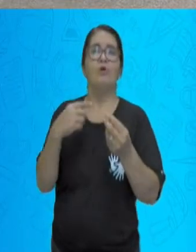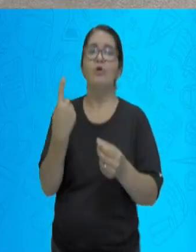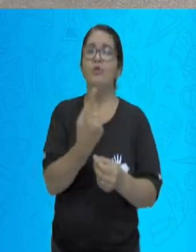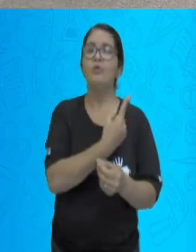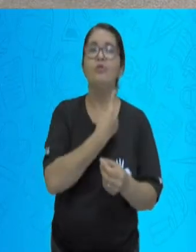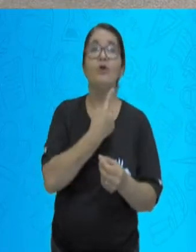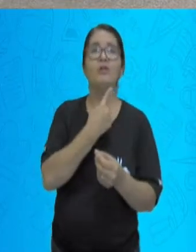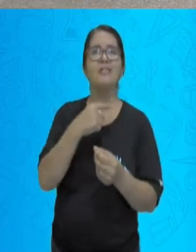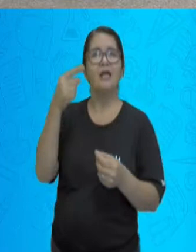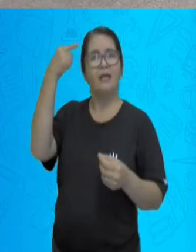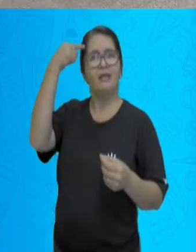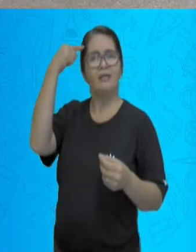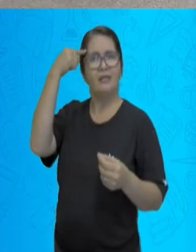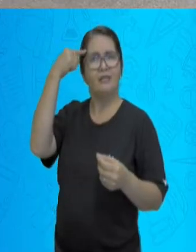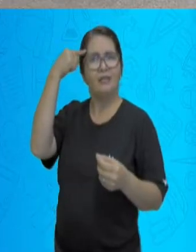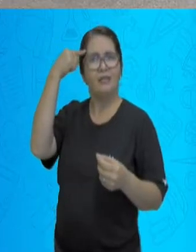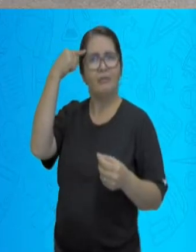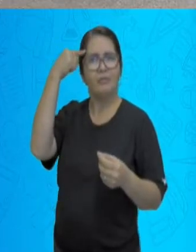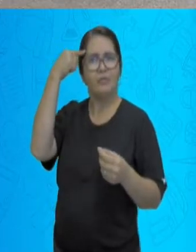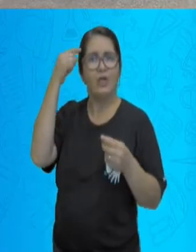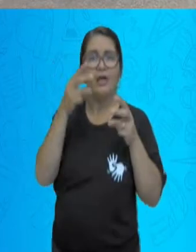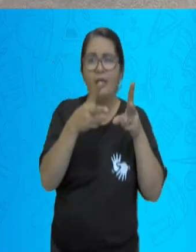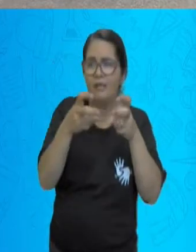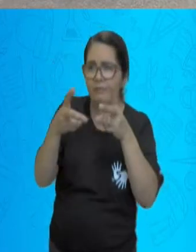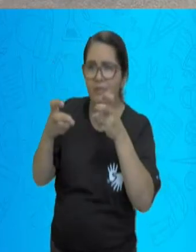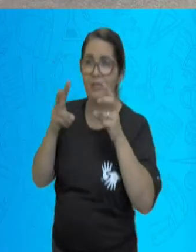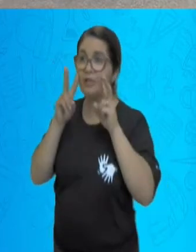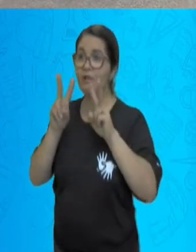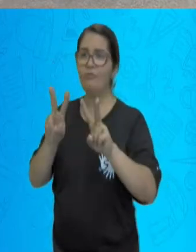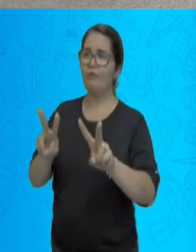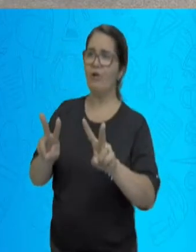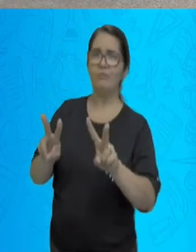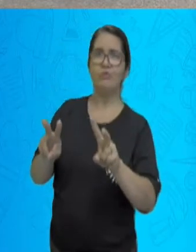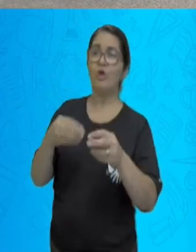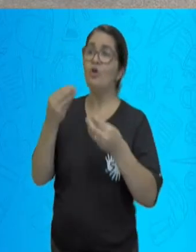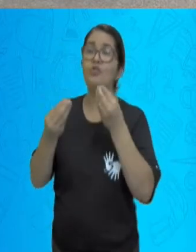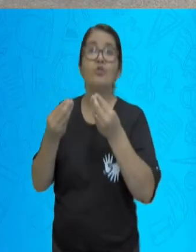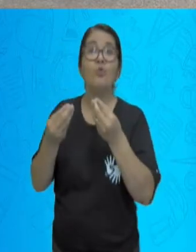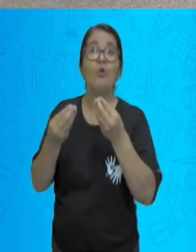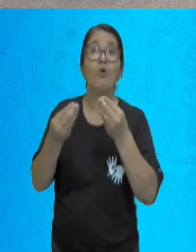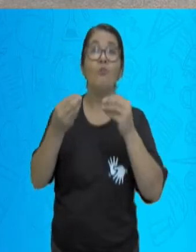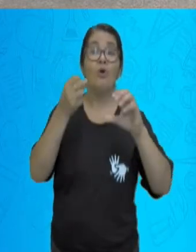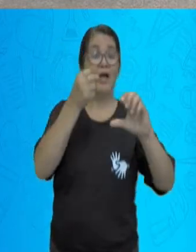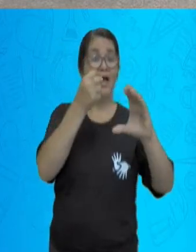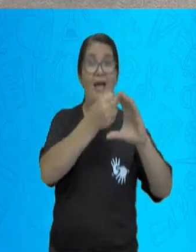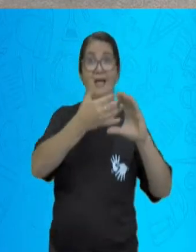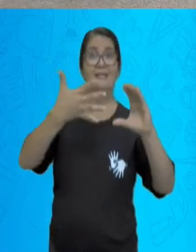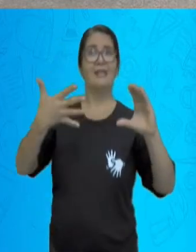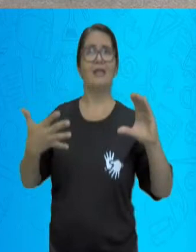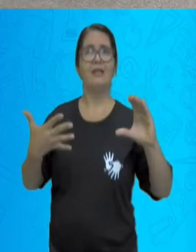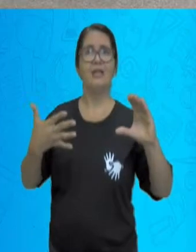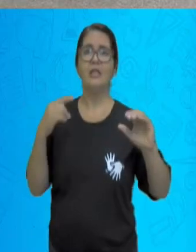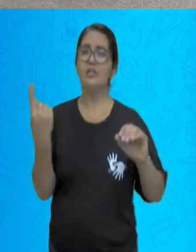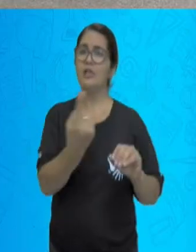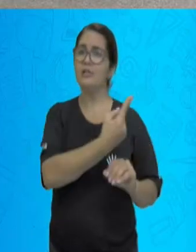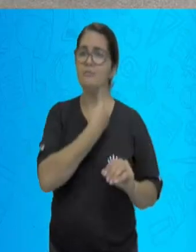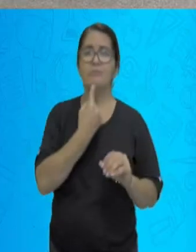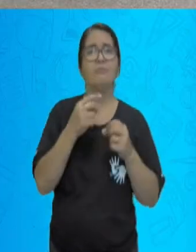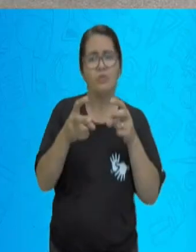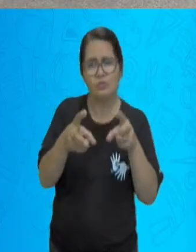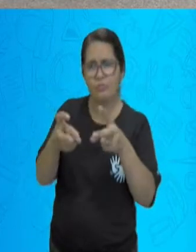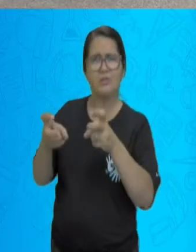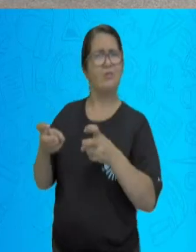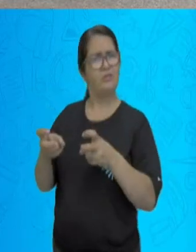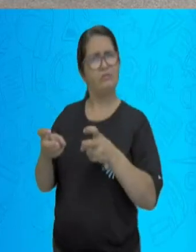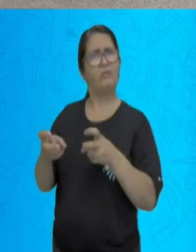as características daquilo que nomeia. Então vamos começar. Substantivo comum. O